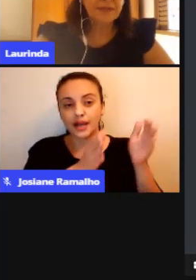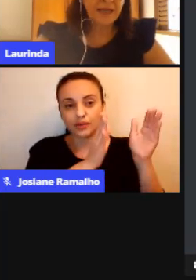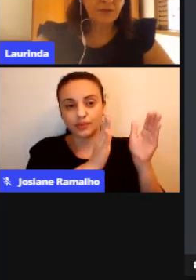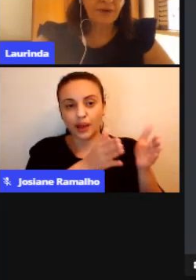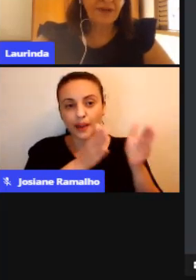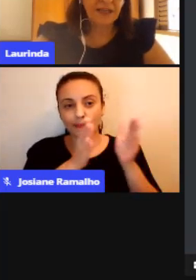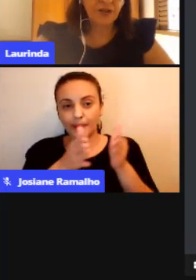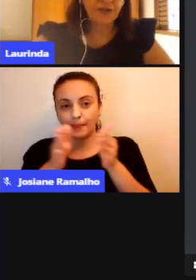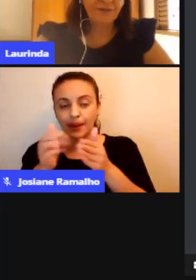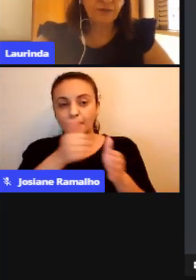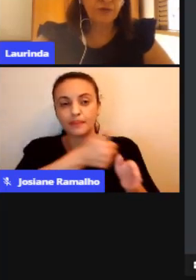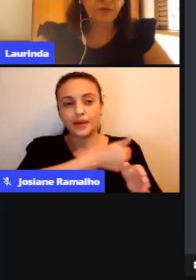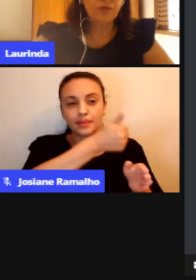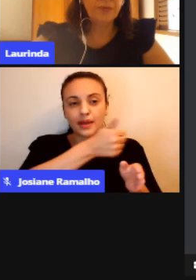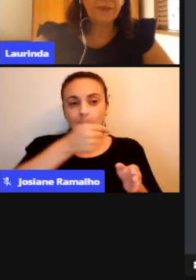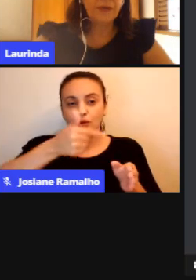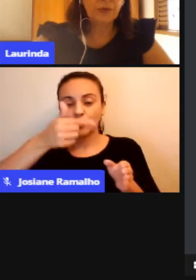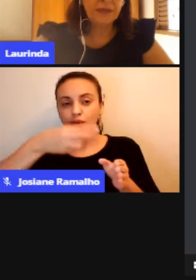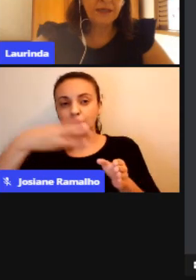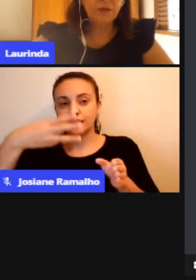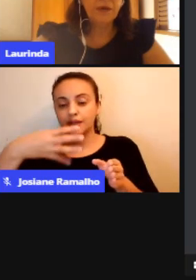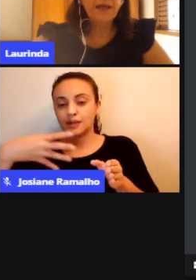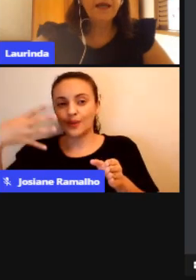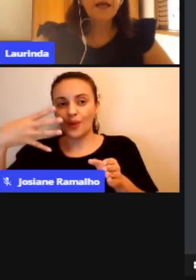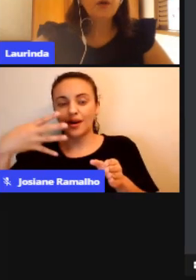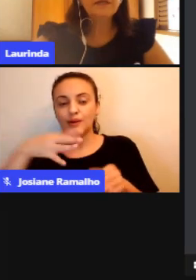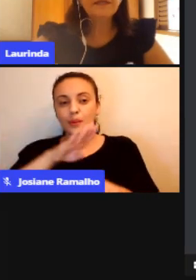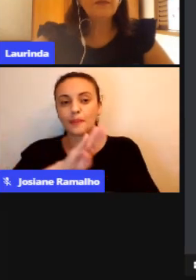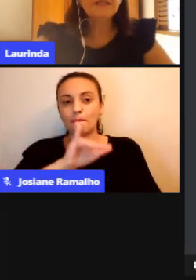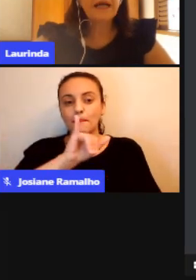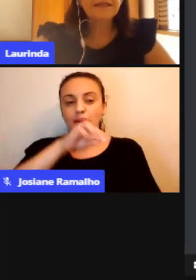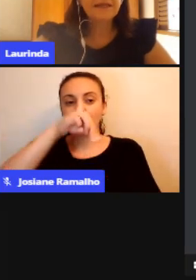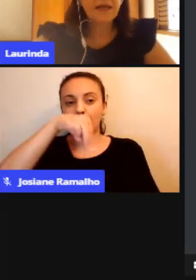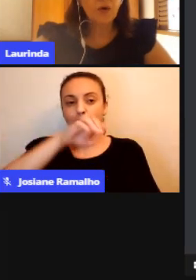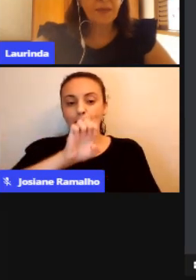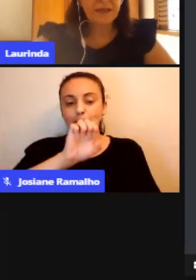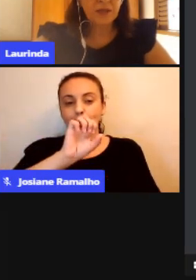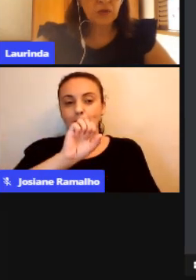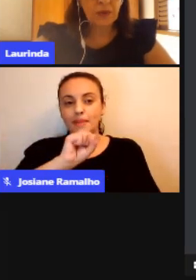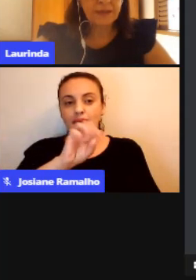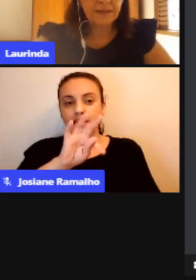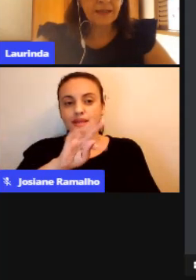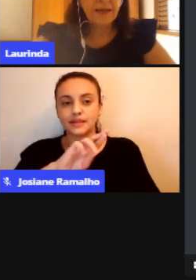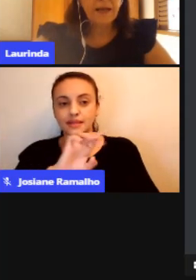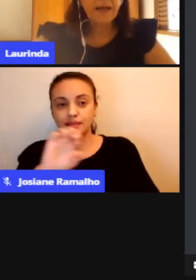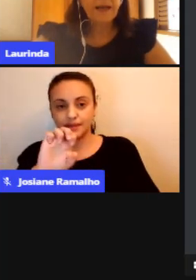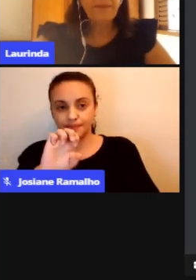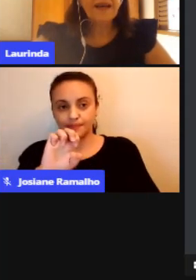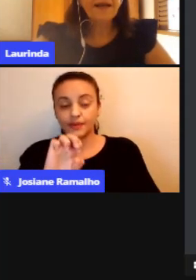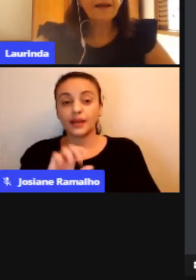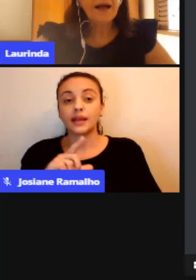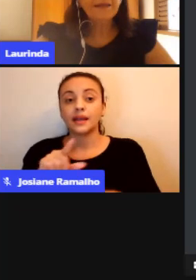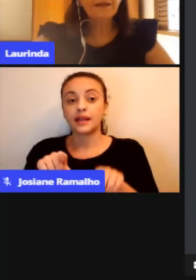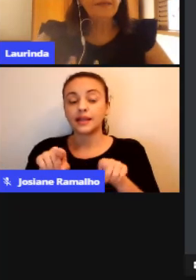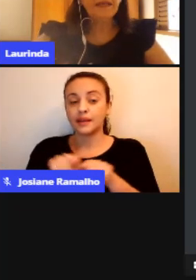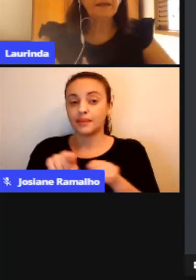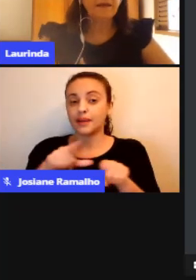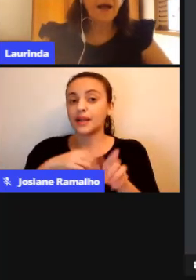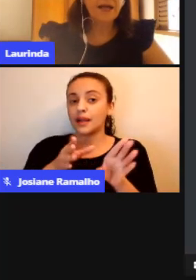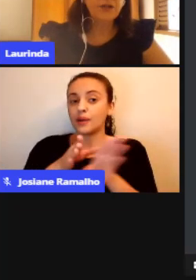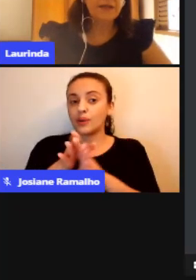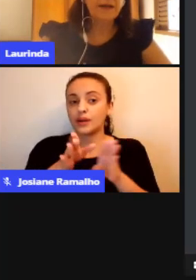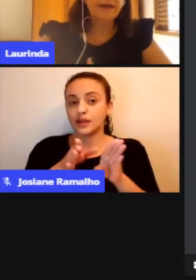o processo avaliativo do primeiro ano, nós temos as recomendações. Para